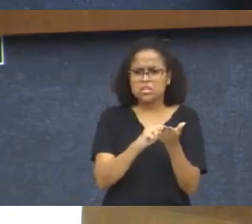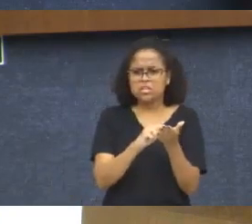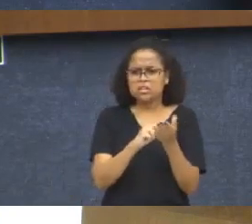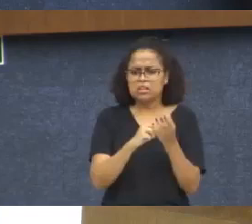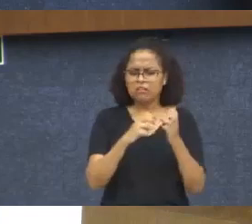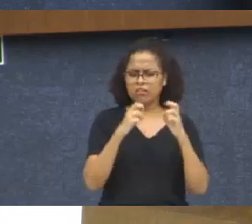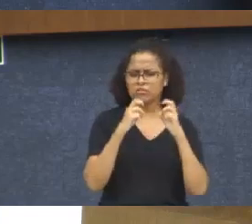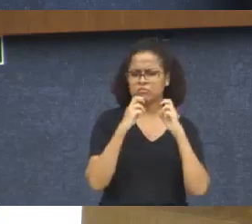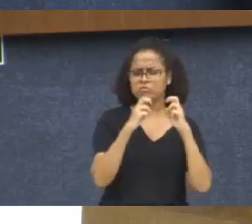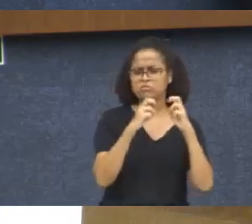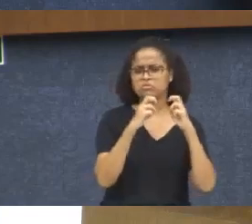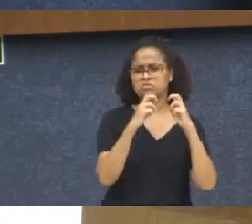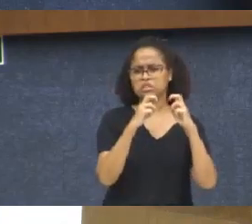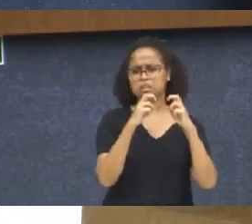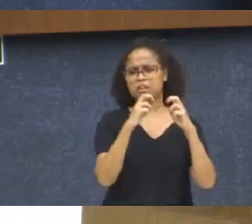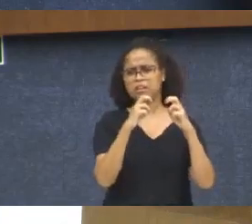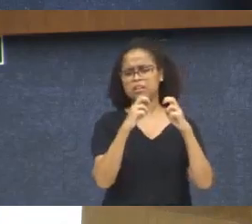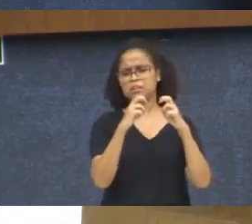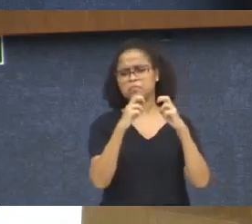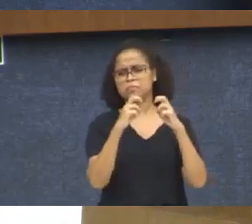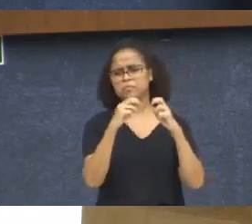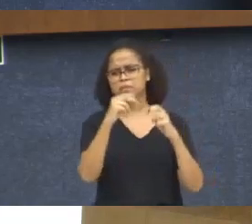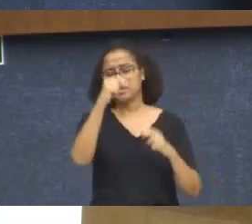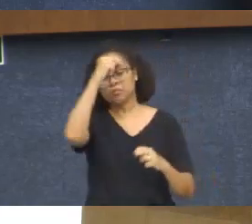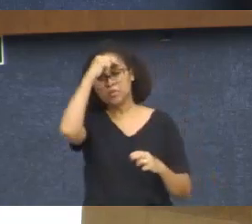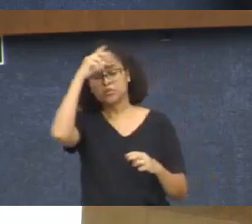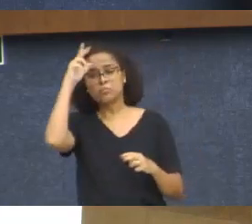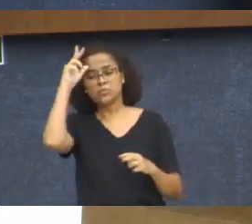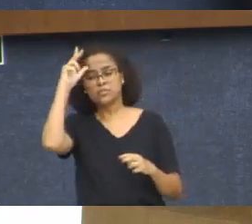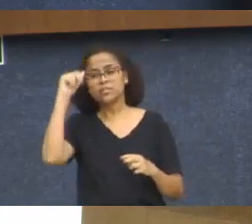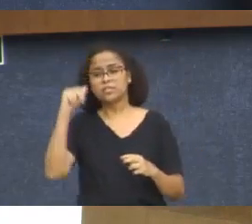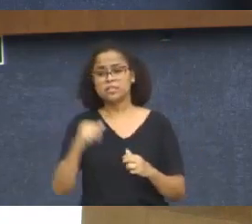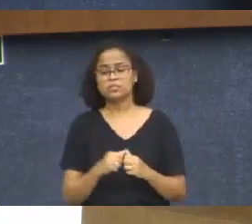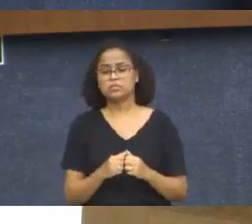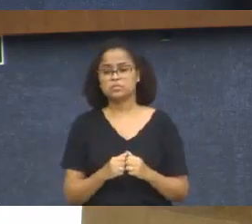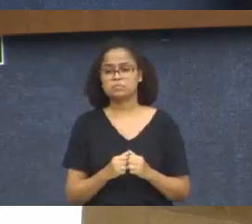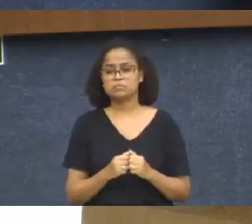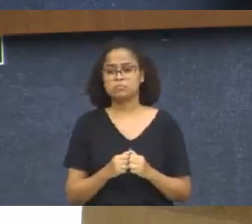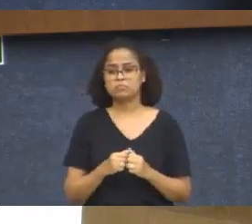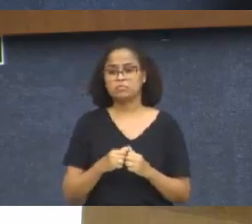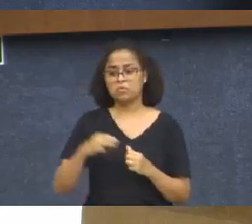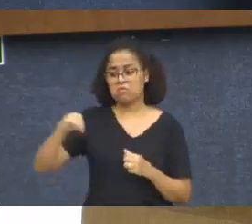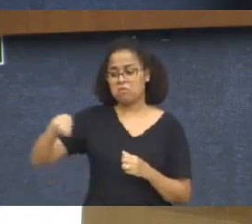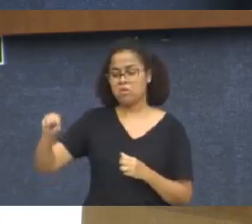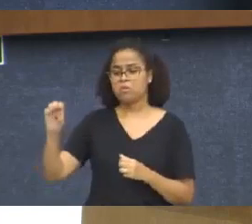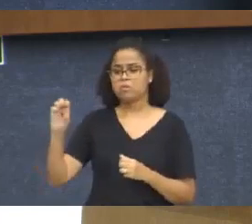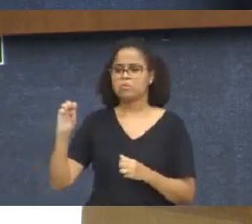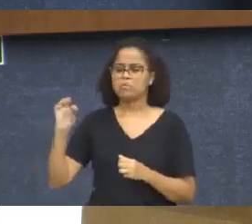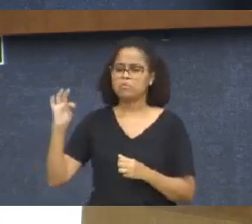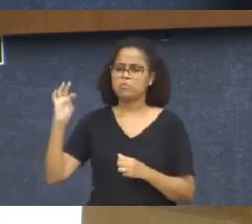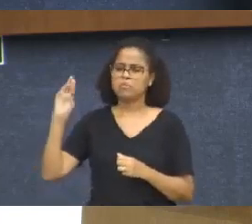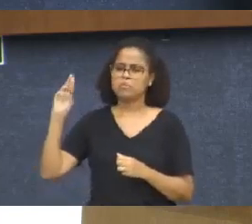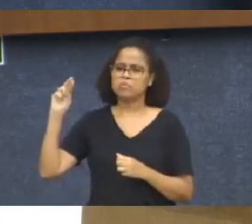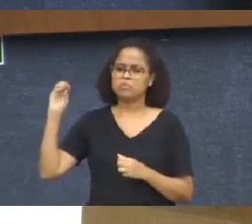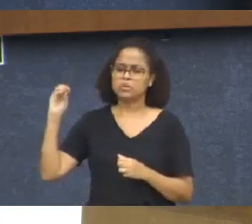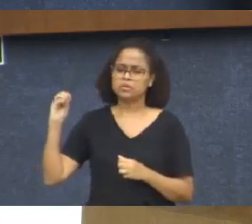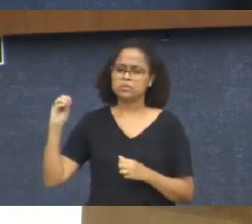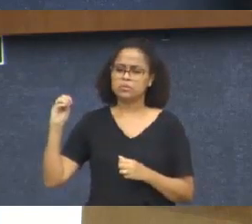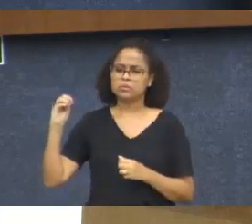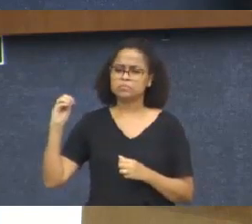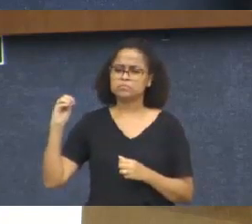trens metropolitanos, o famoso metrô, se foram pagas. E interessante